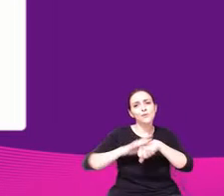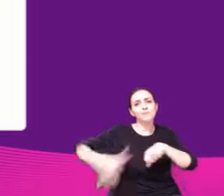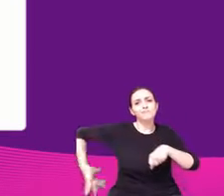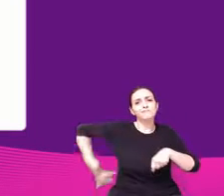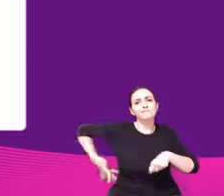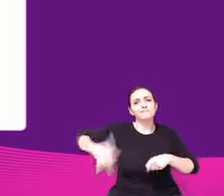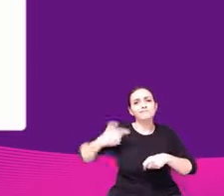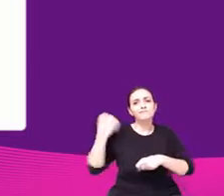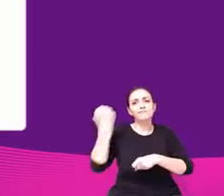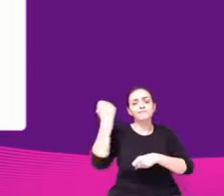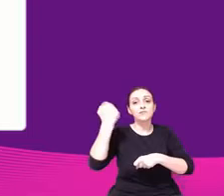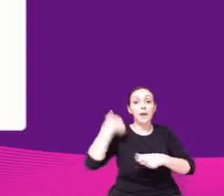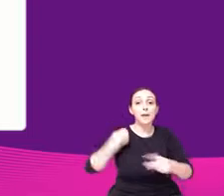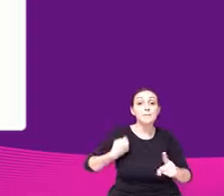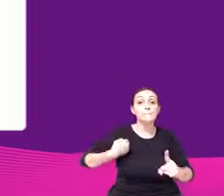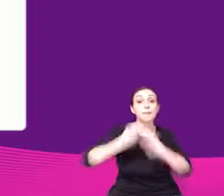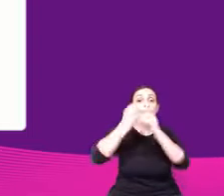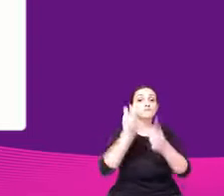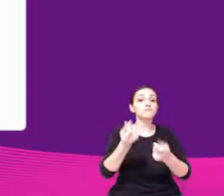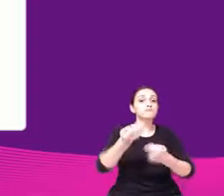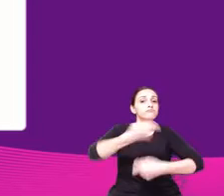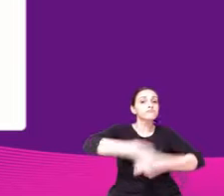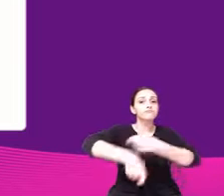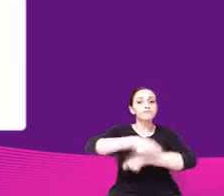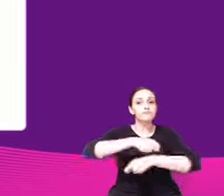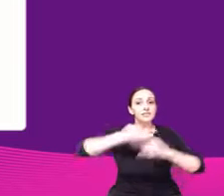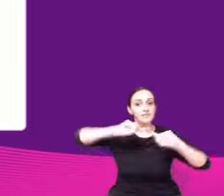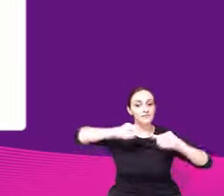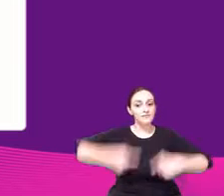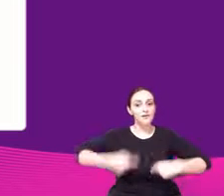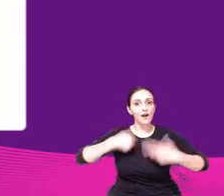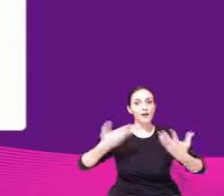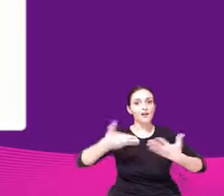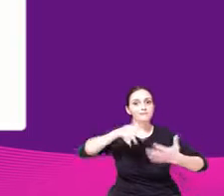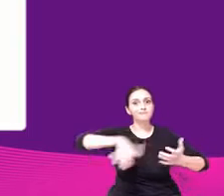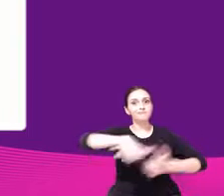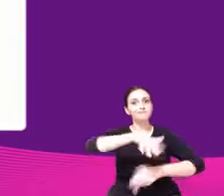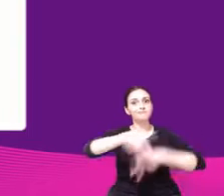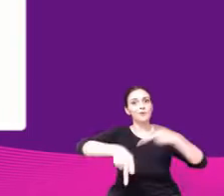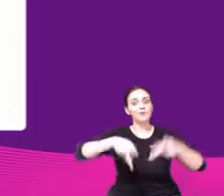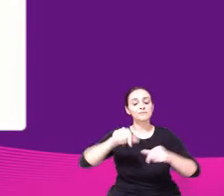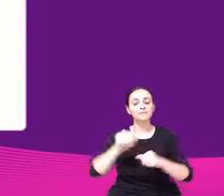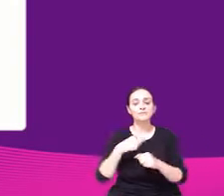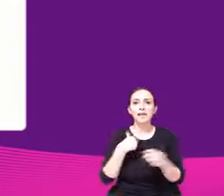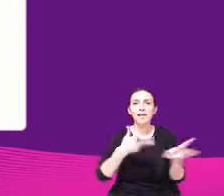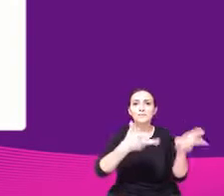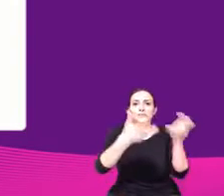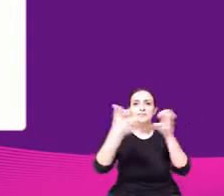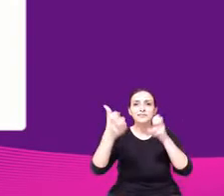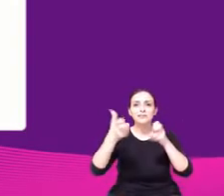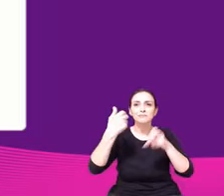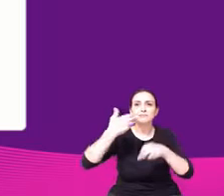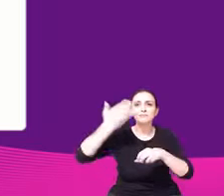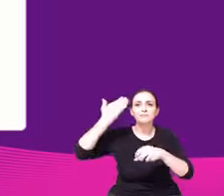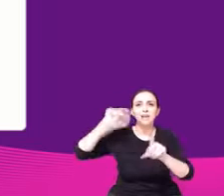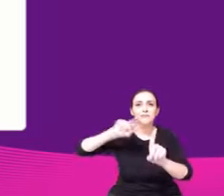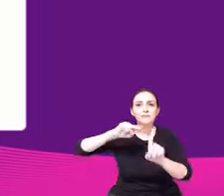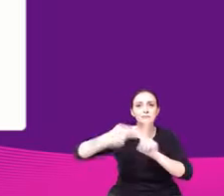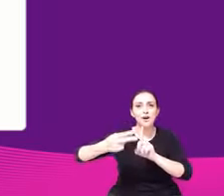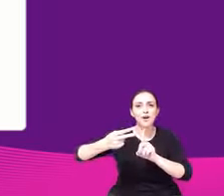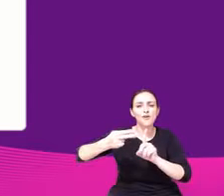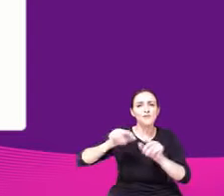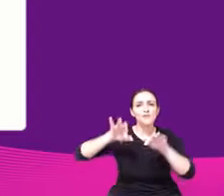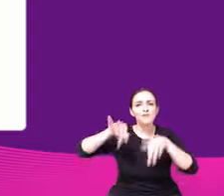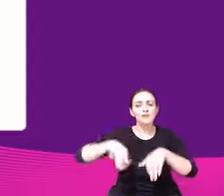o impacto econômico e os desafios que a gente tem nessa população. Porque se você olhar na perspectiva lá do final do espectro, ou seja,